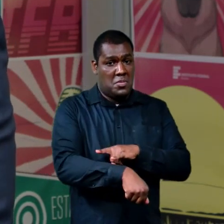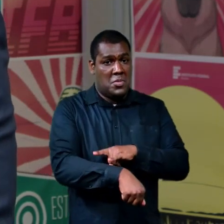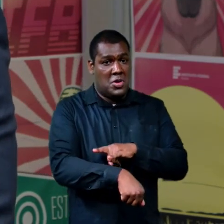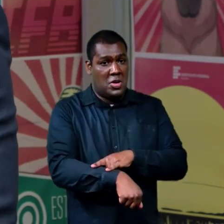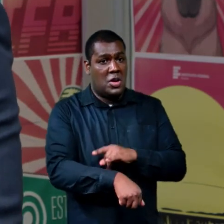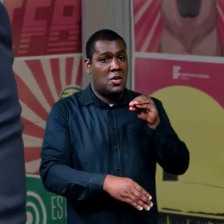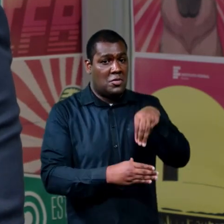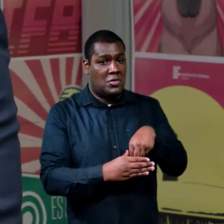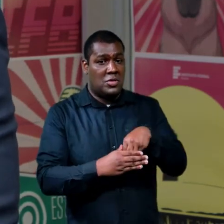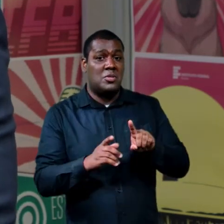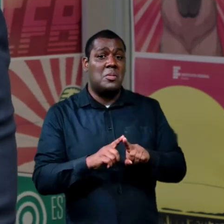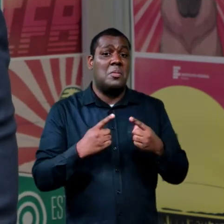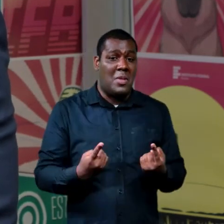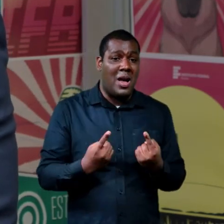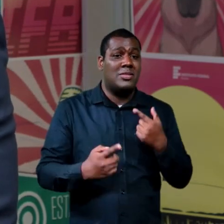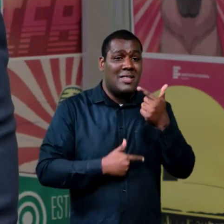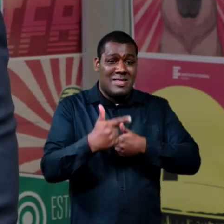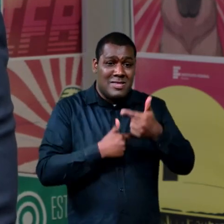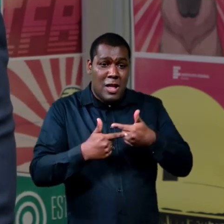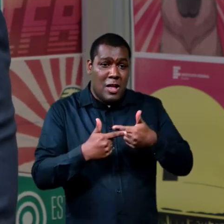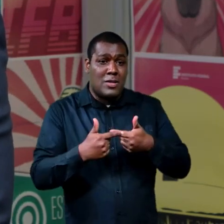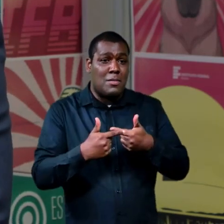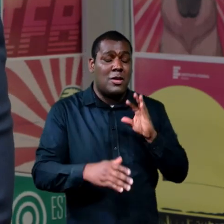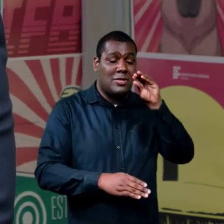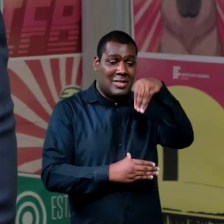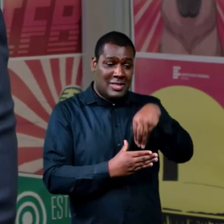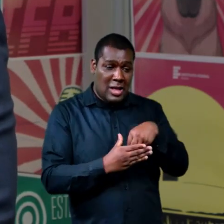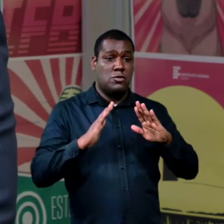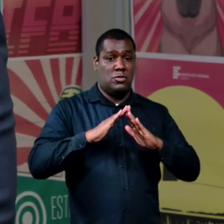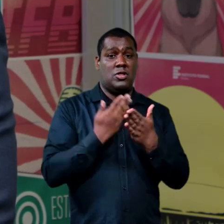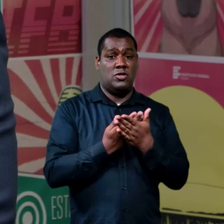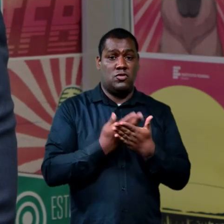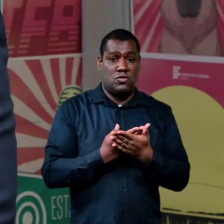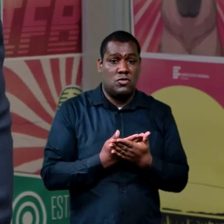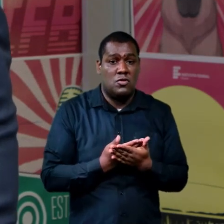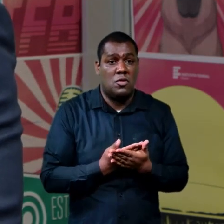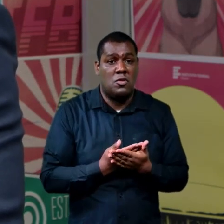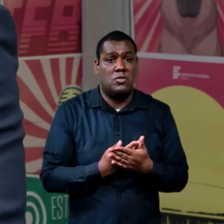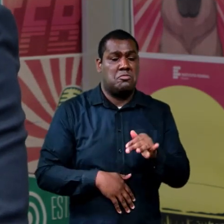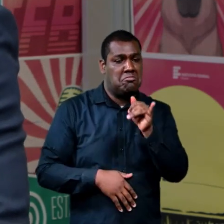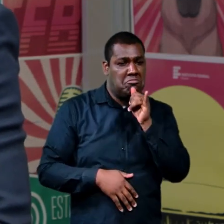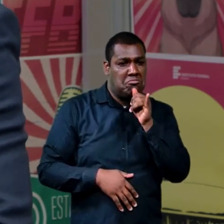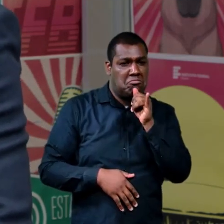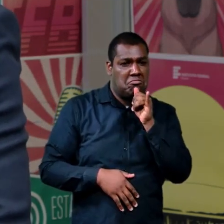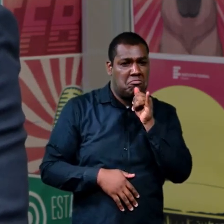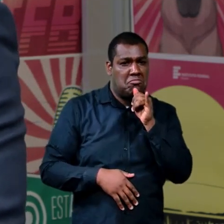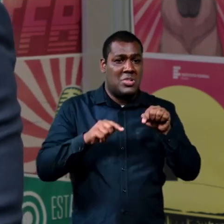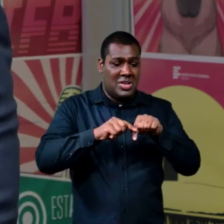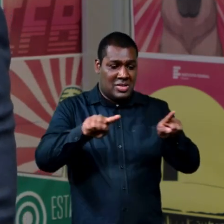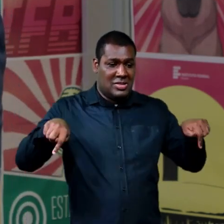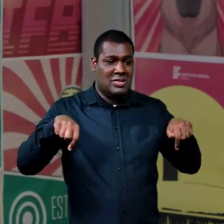essa. Agora, num ambiente escolar, não é possível, por exemplo, um ambiente numa